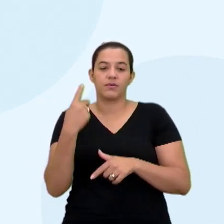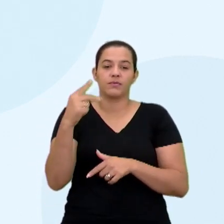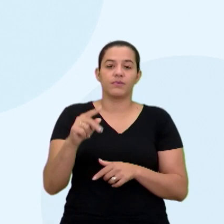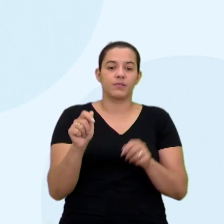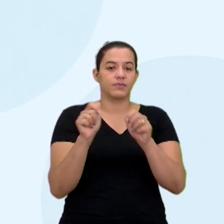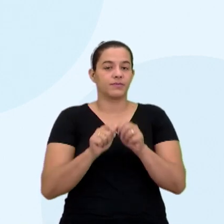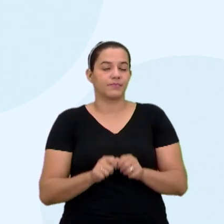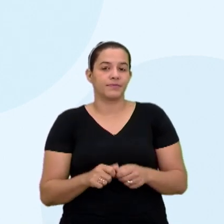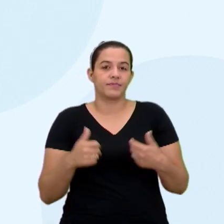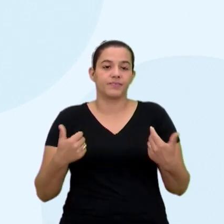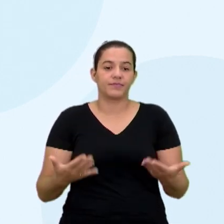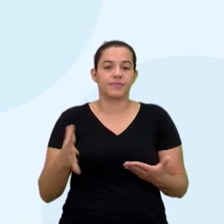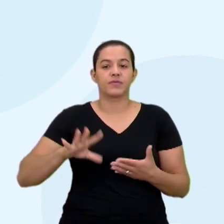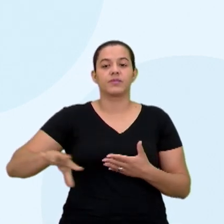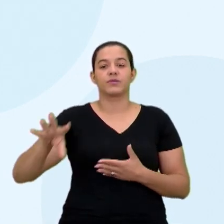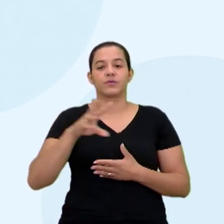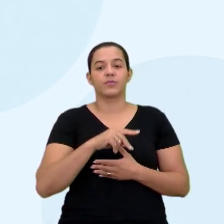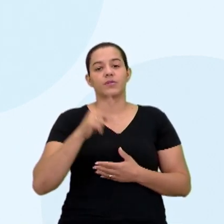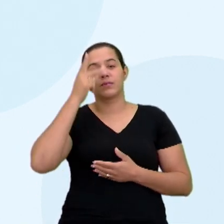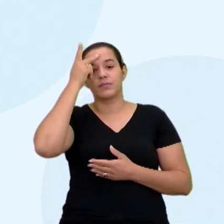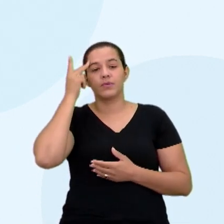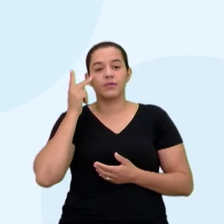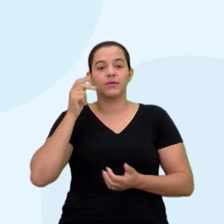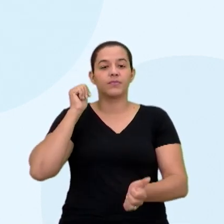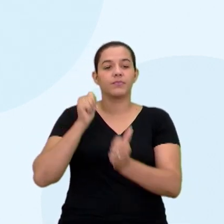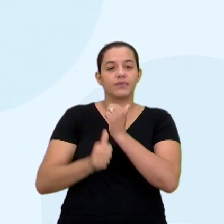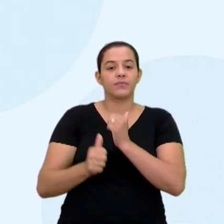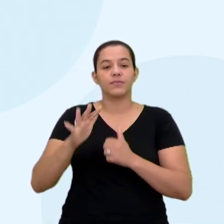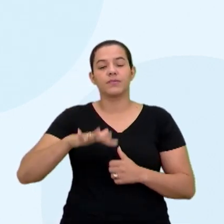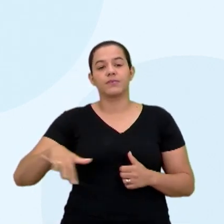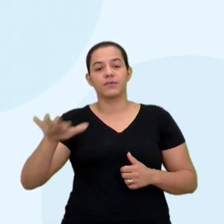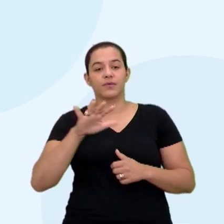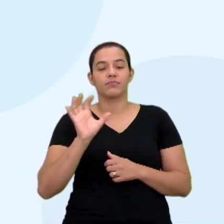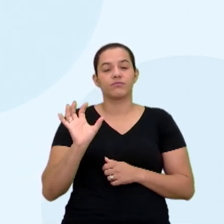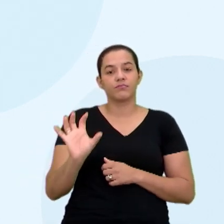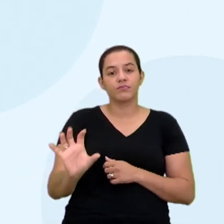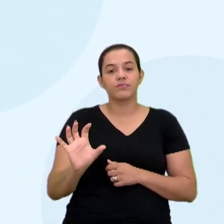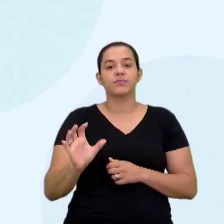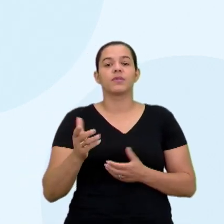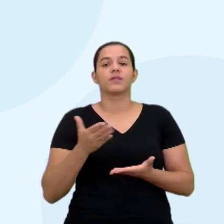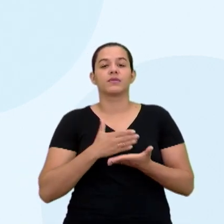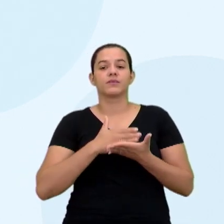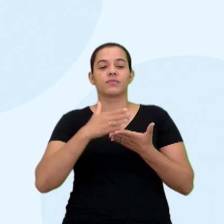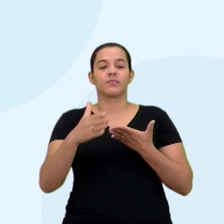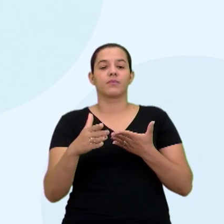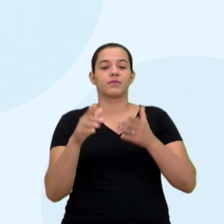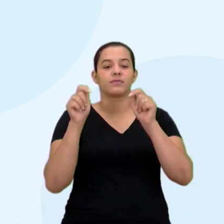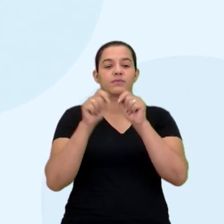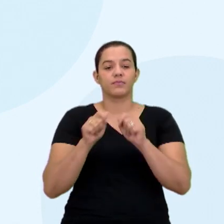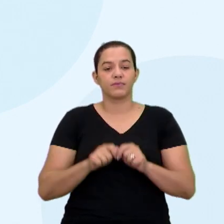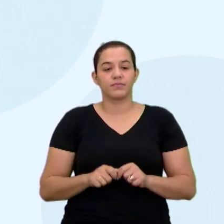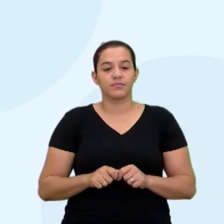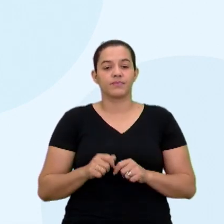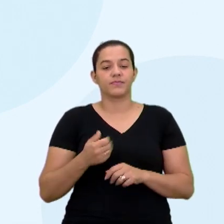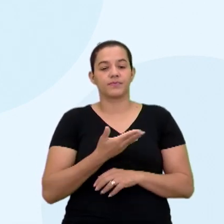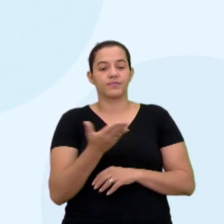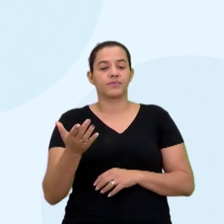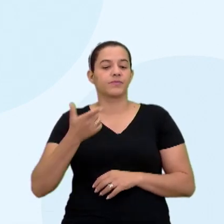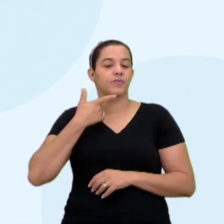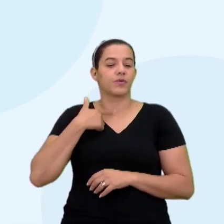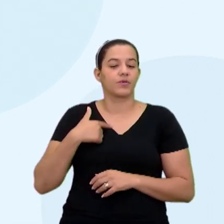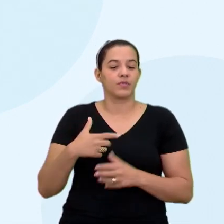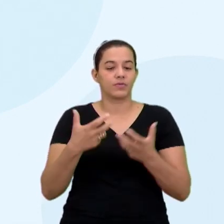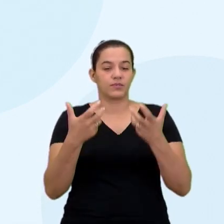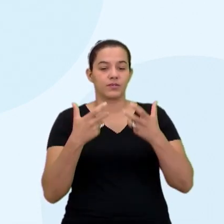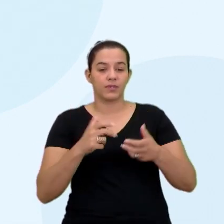né? Então eles tratam o futebol dessa maneira, mas eles começam a ganhar interesse nisso,